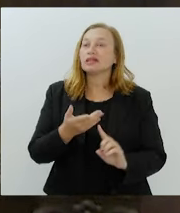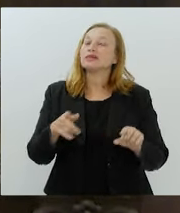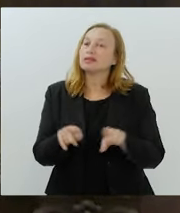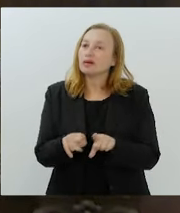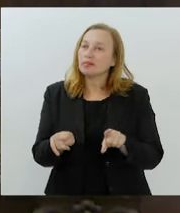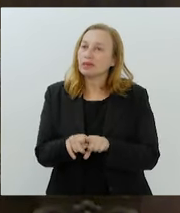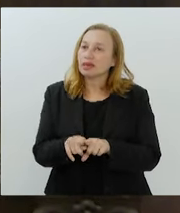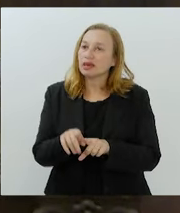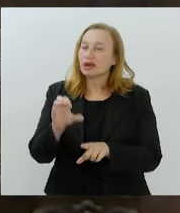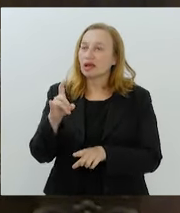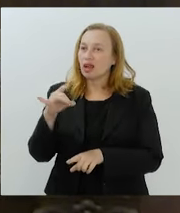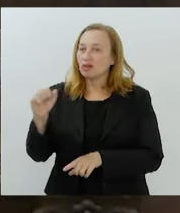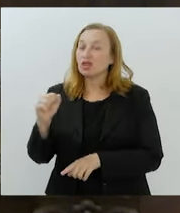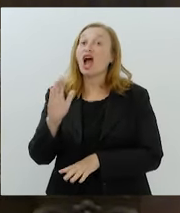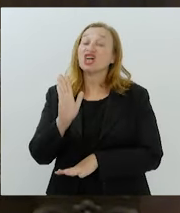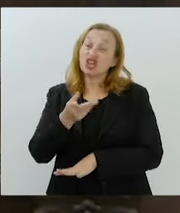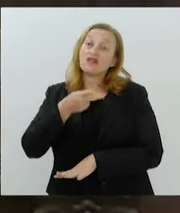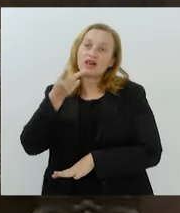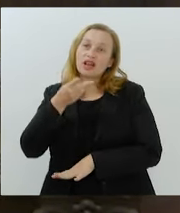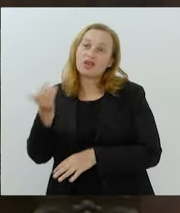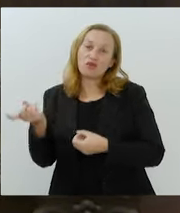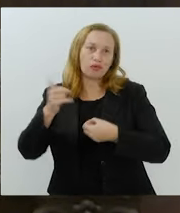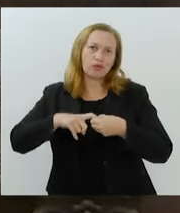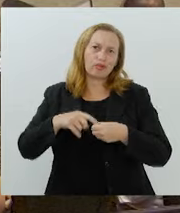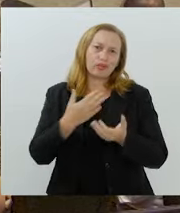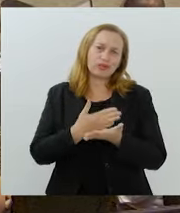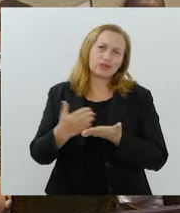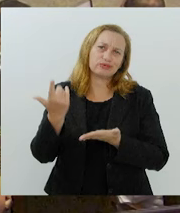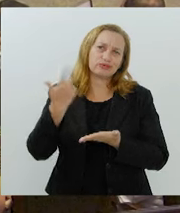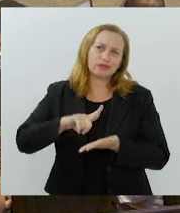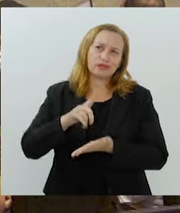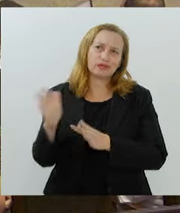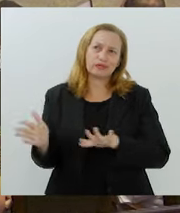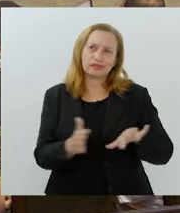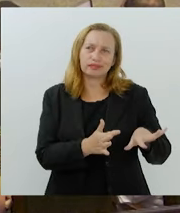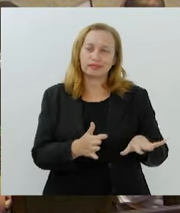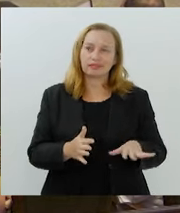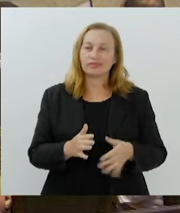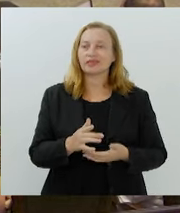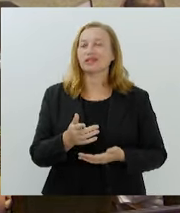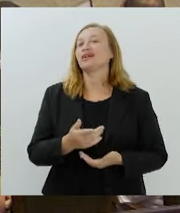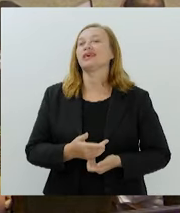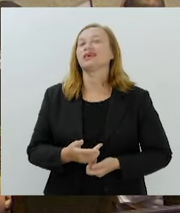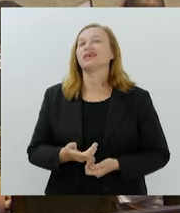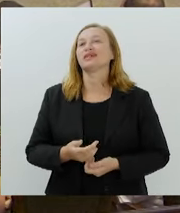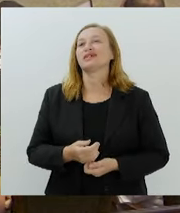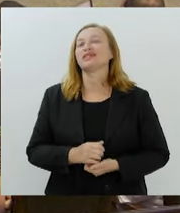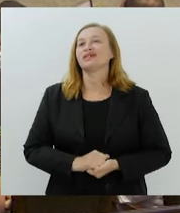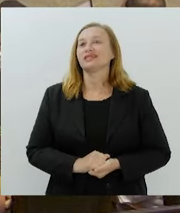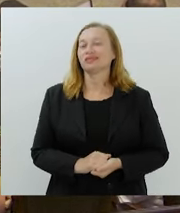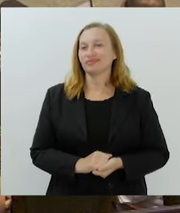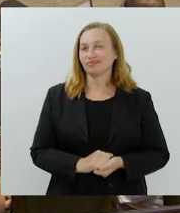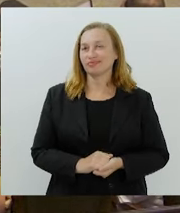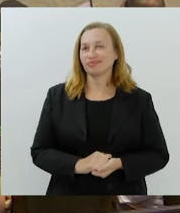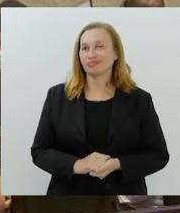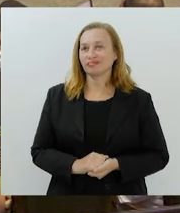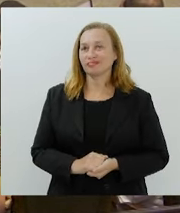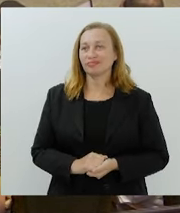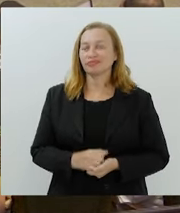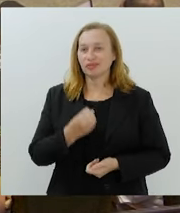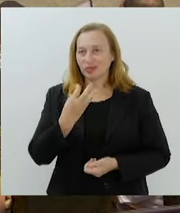já falei. Já voltei para o início. É o princípio do ciclo, da economia circular. Muito